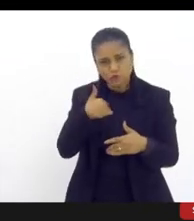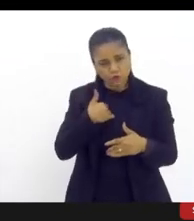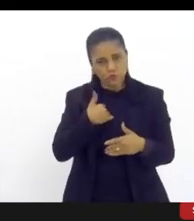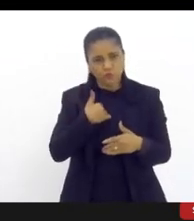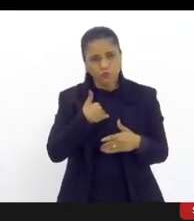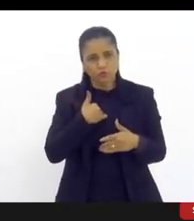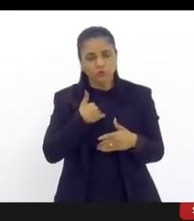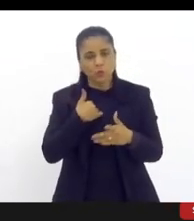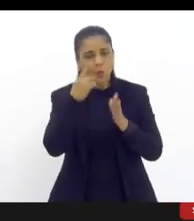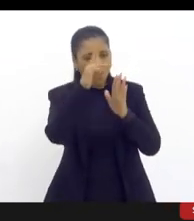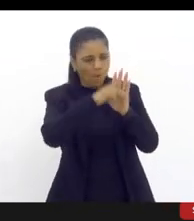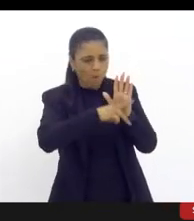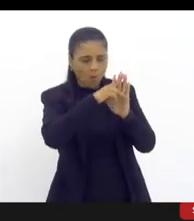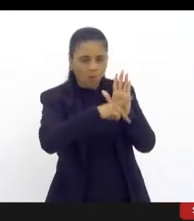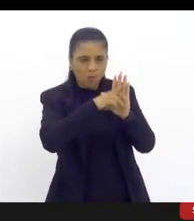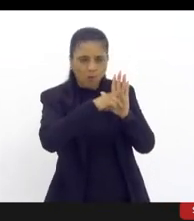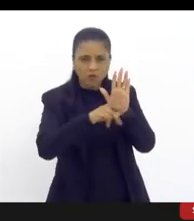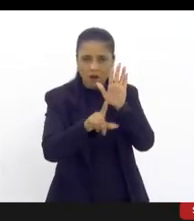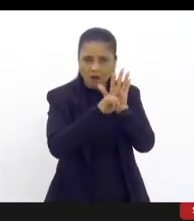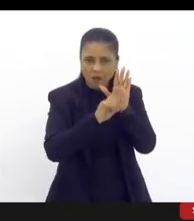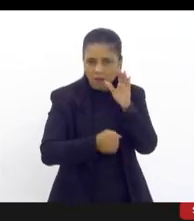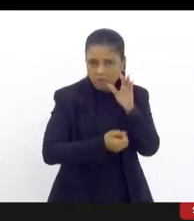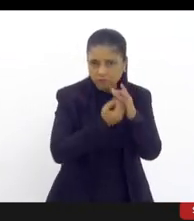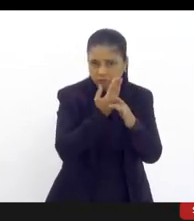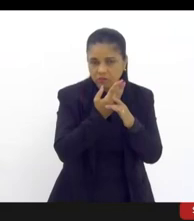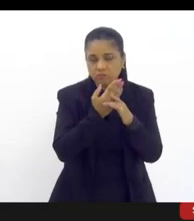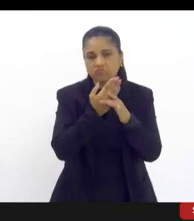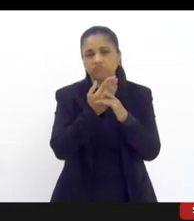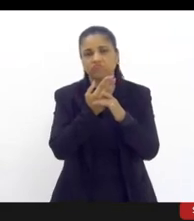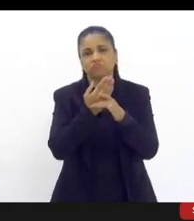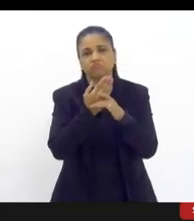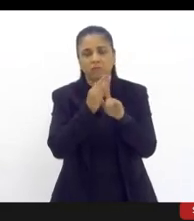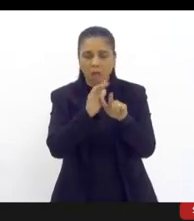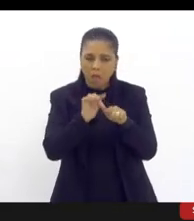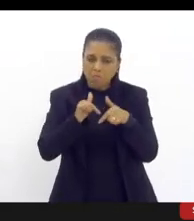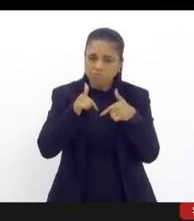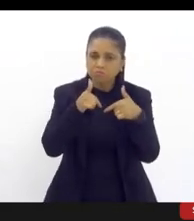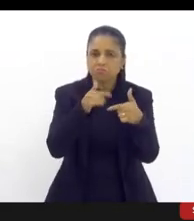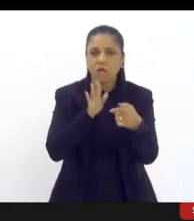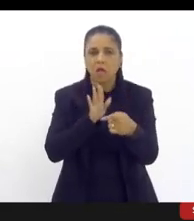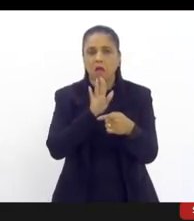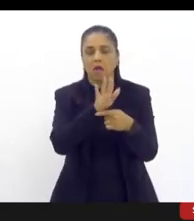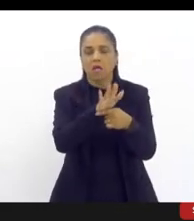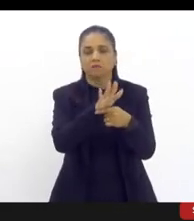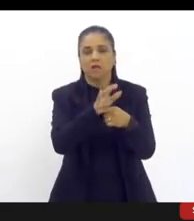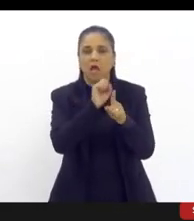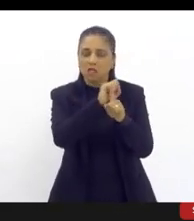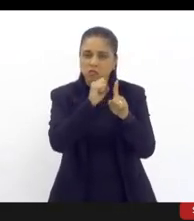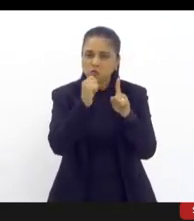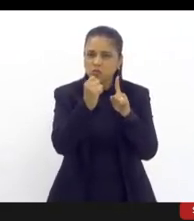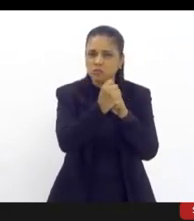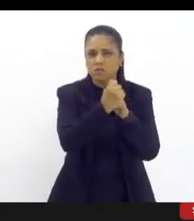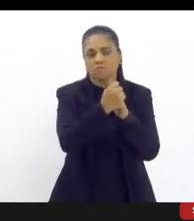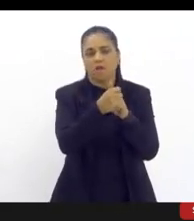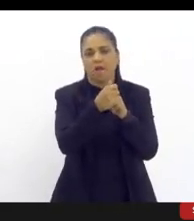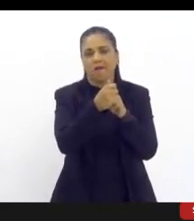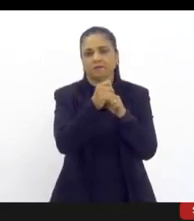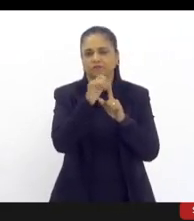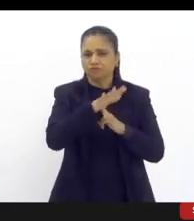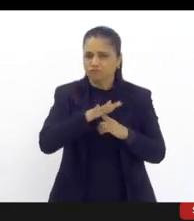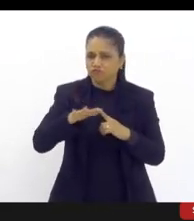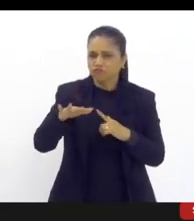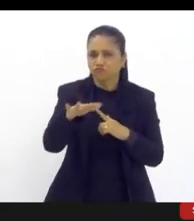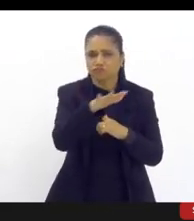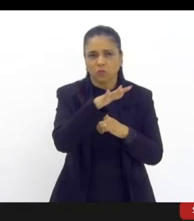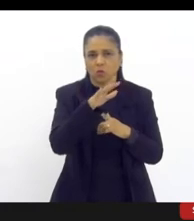e eu fiz um projeto de lei que vai beneficiar não só as pessoas, mas a sociedade em geral, porque a gente não pode fazer projeto de